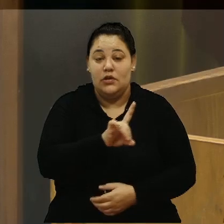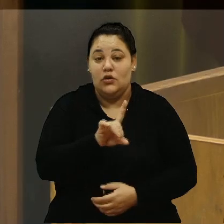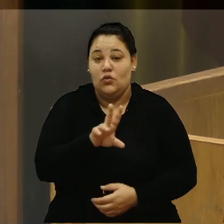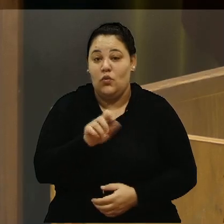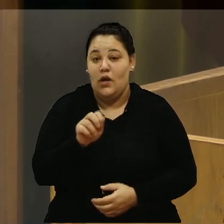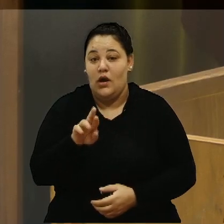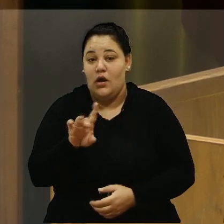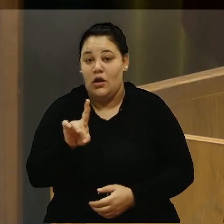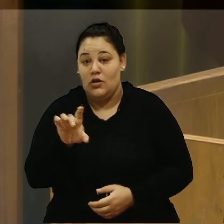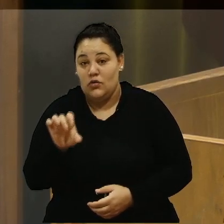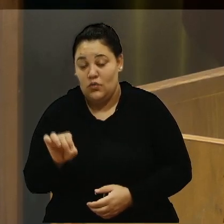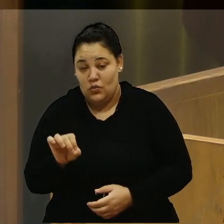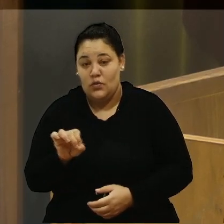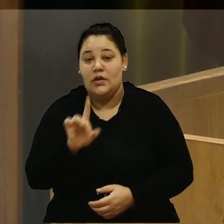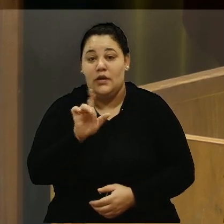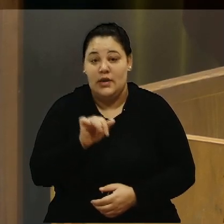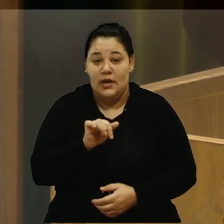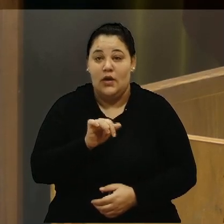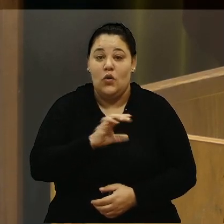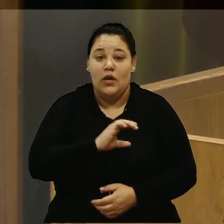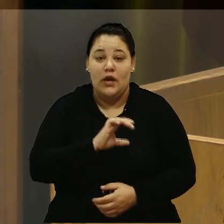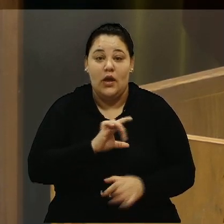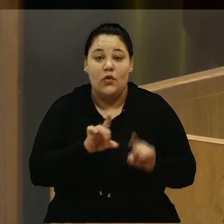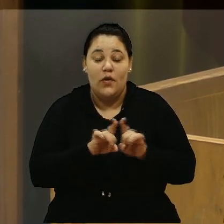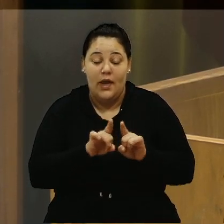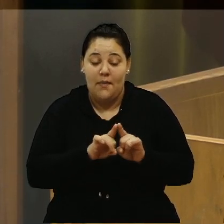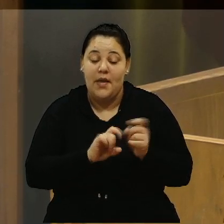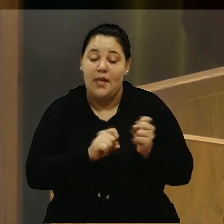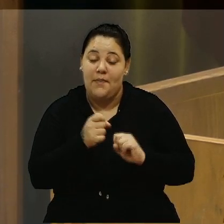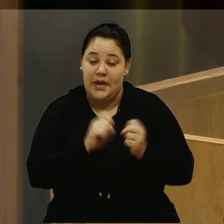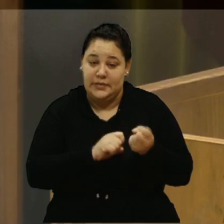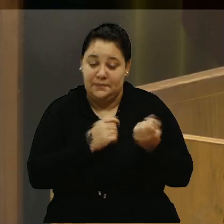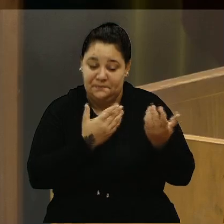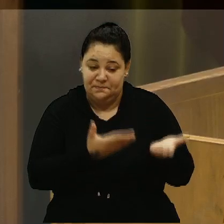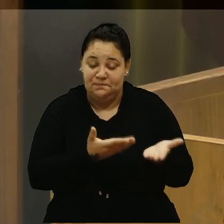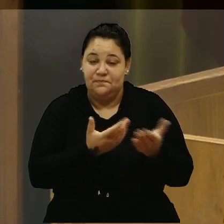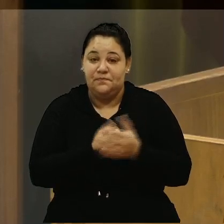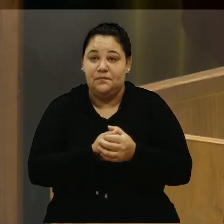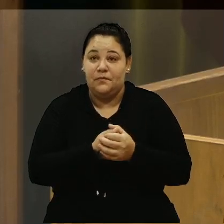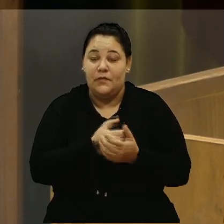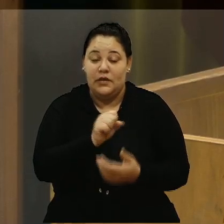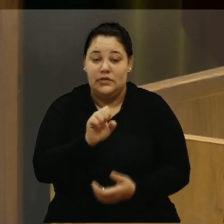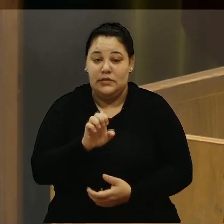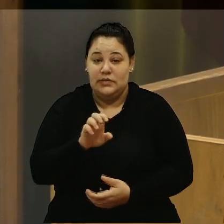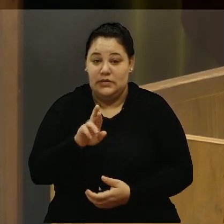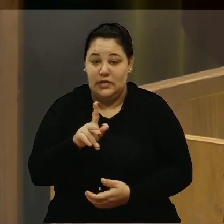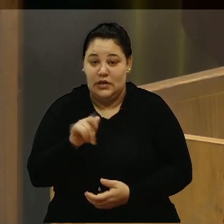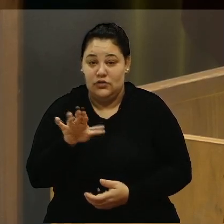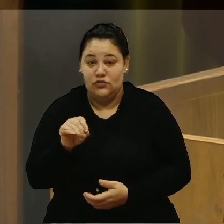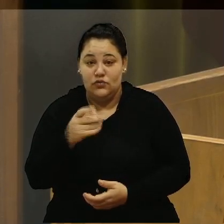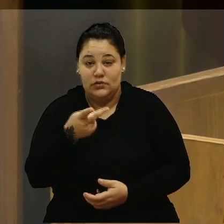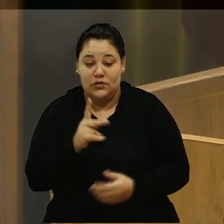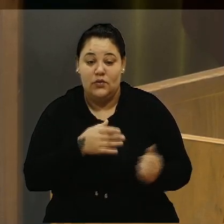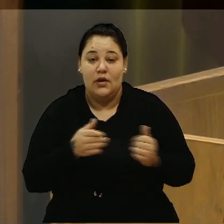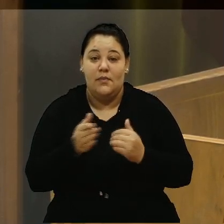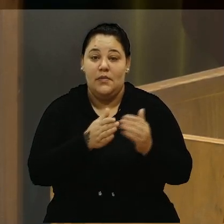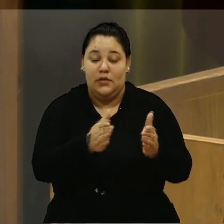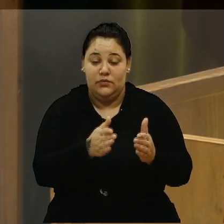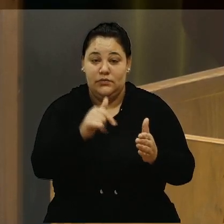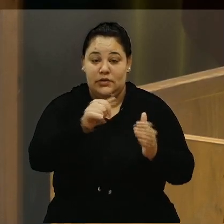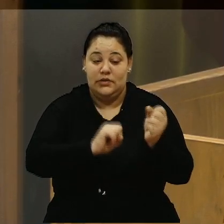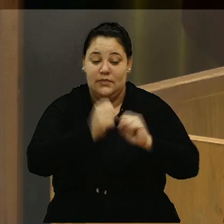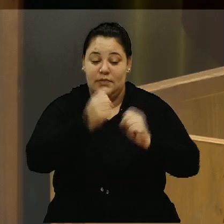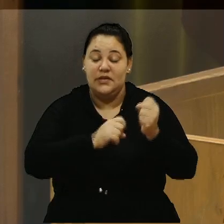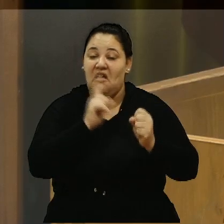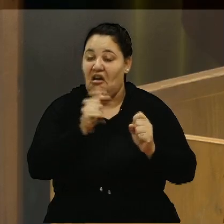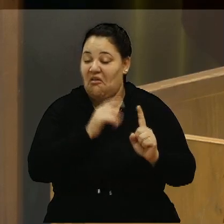Aver Vanin, CEO da empresa. Senhor Sérgio Grilo, sua trajetória à frente da Autotrave é uma verdadeira